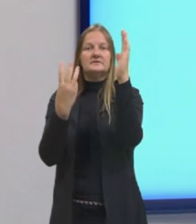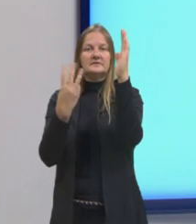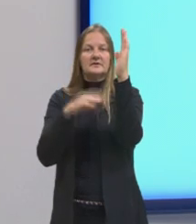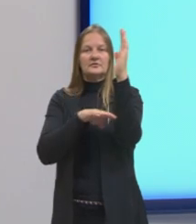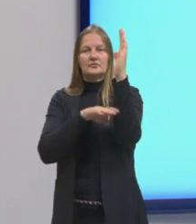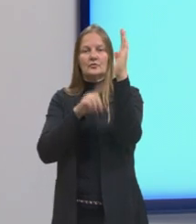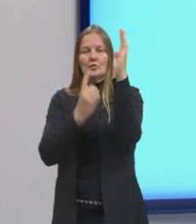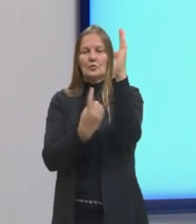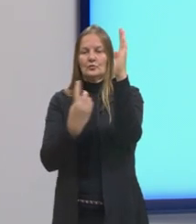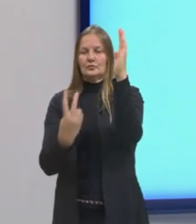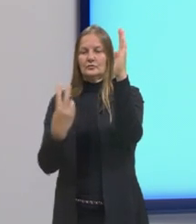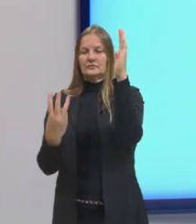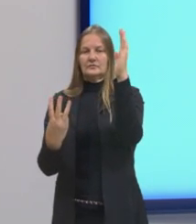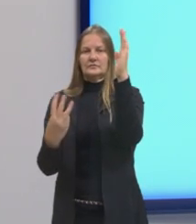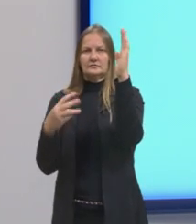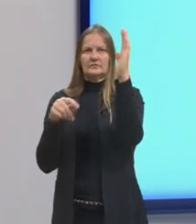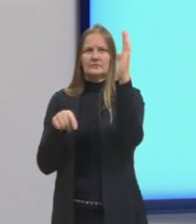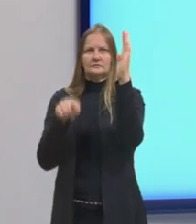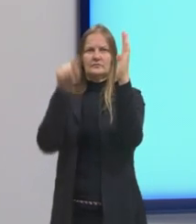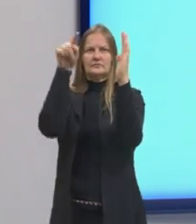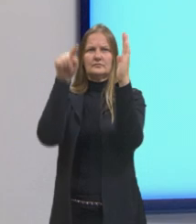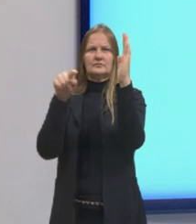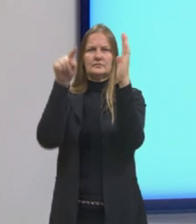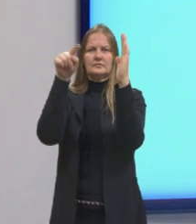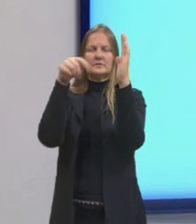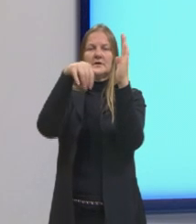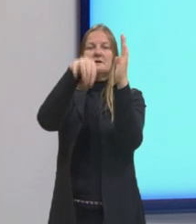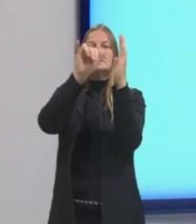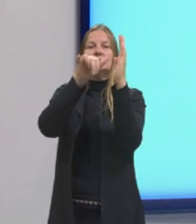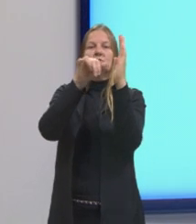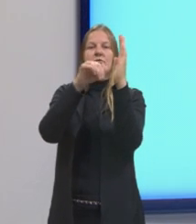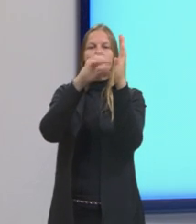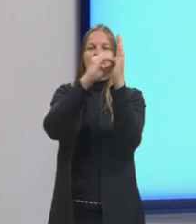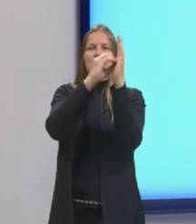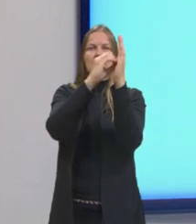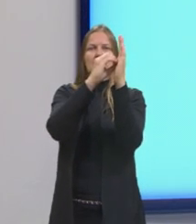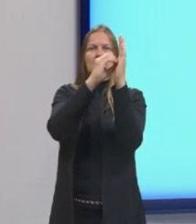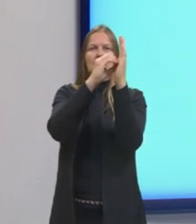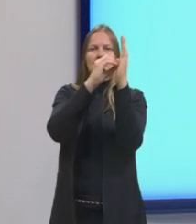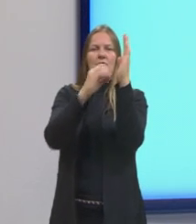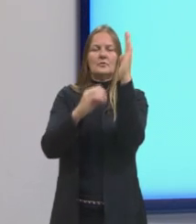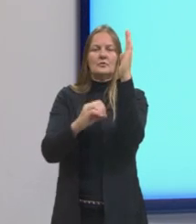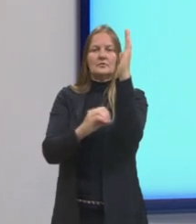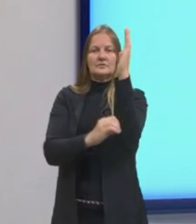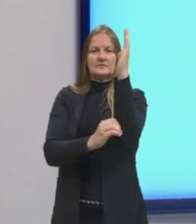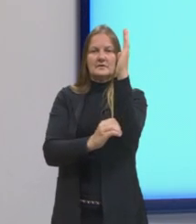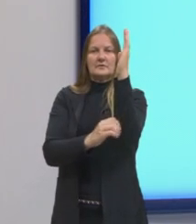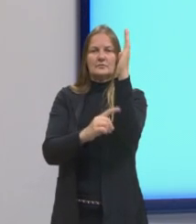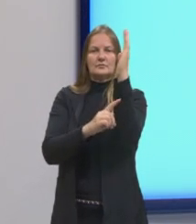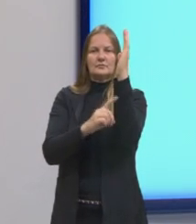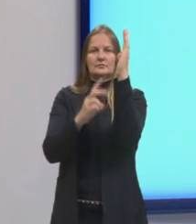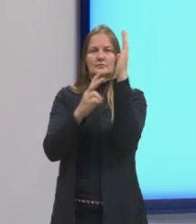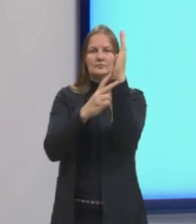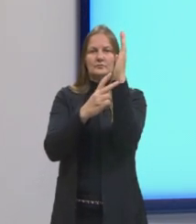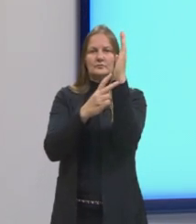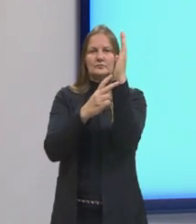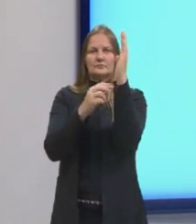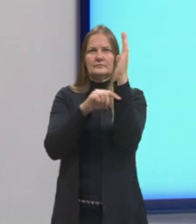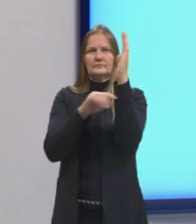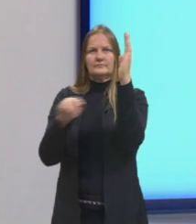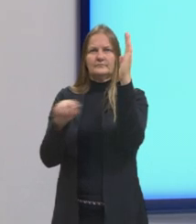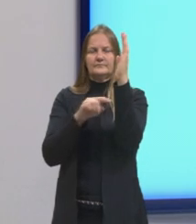três para eu achar referência então da escola e y então partindo do zero 012 então aqui